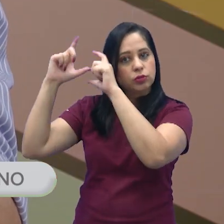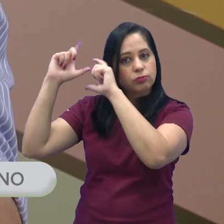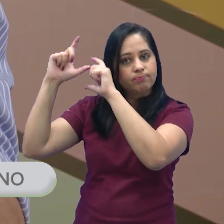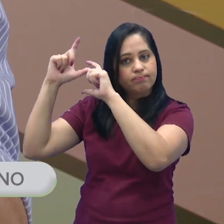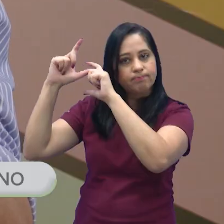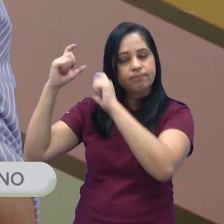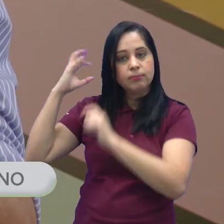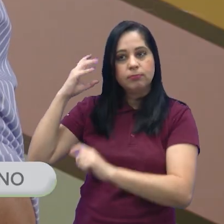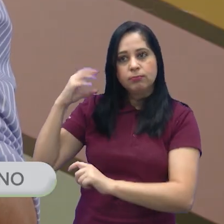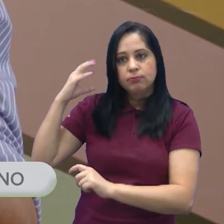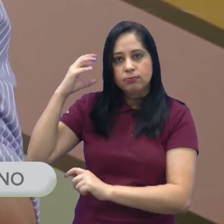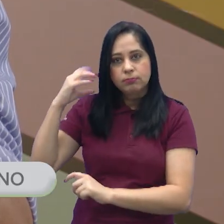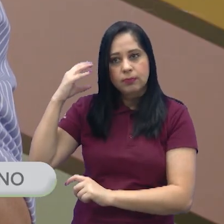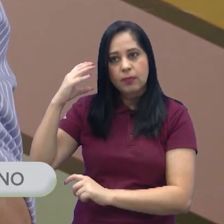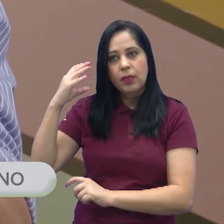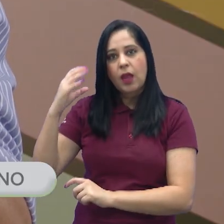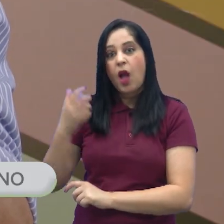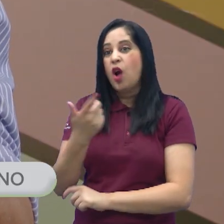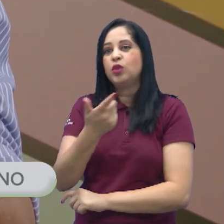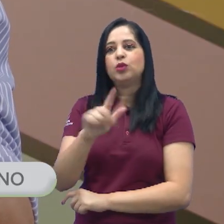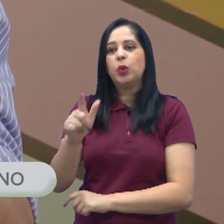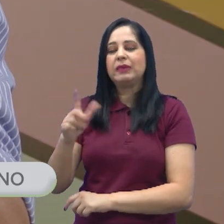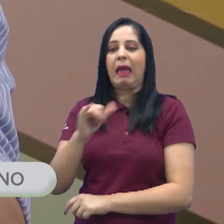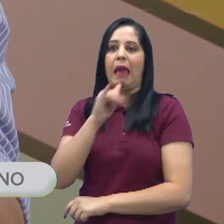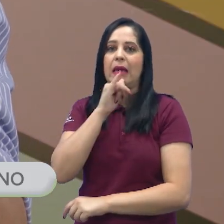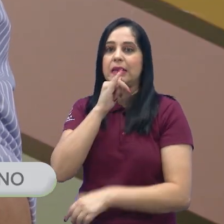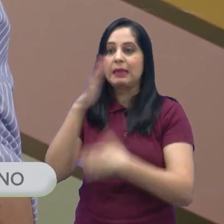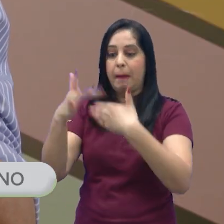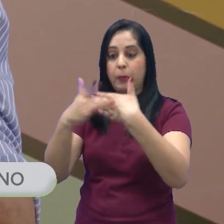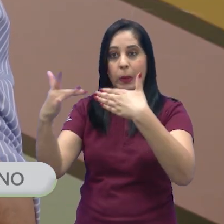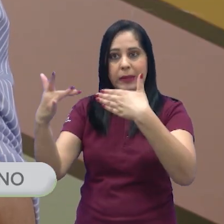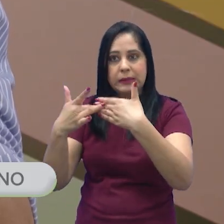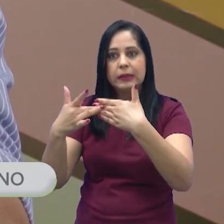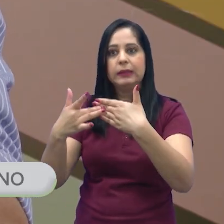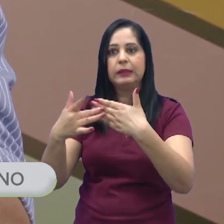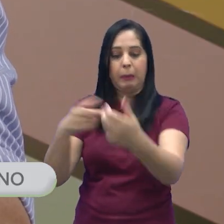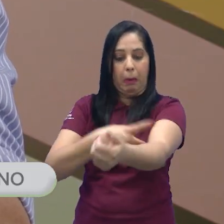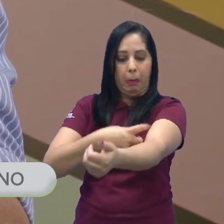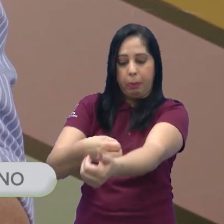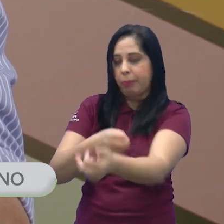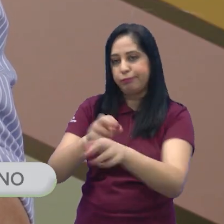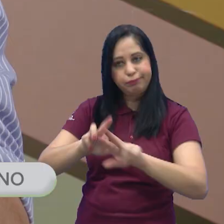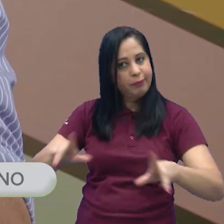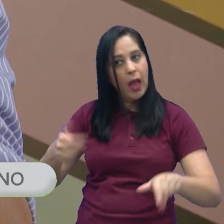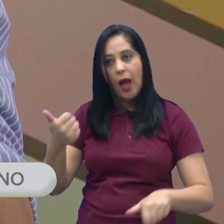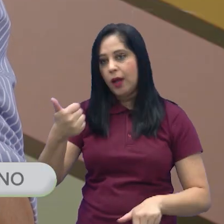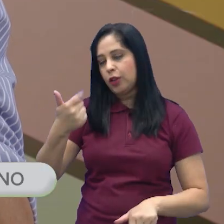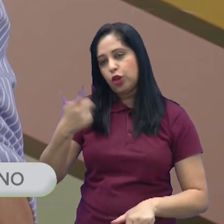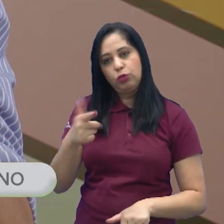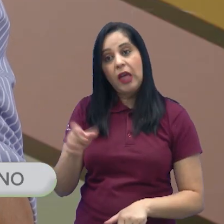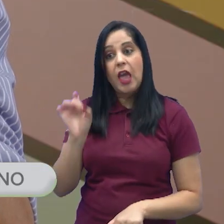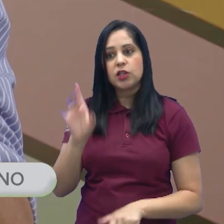clínico. Não existe outra forma de diagnosticar a não ser clínico. Então,